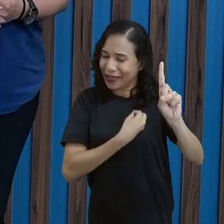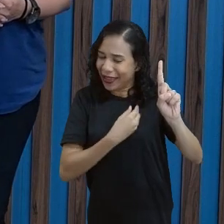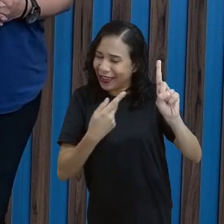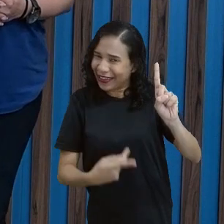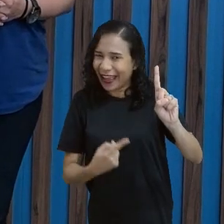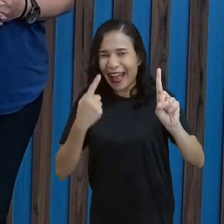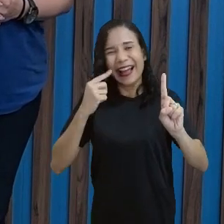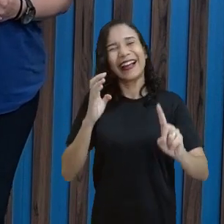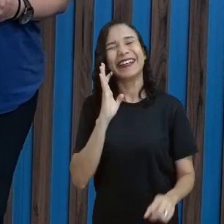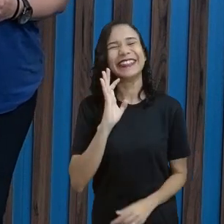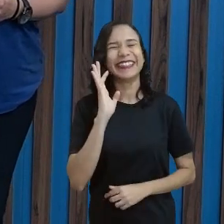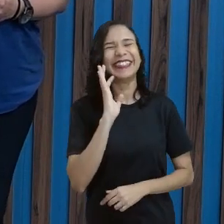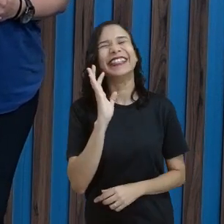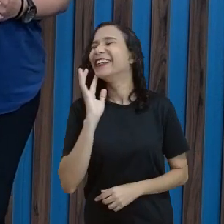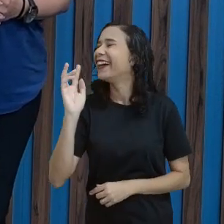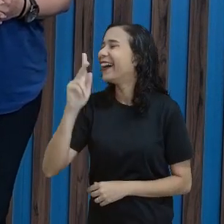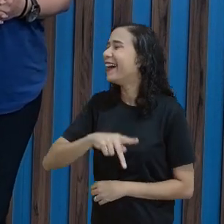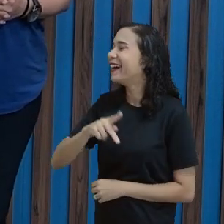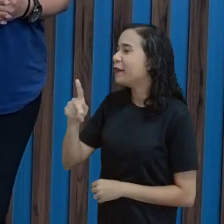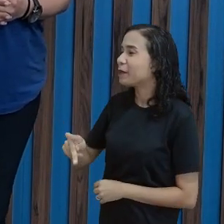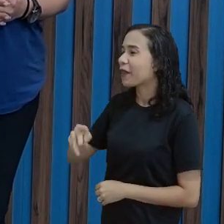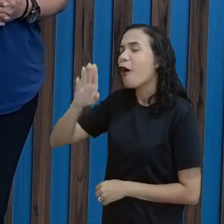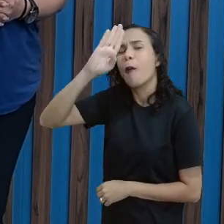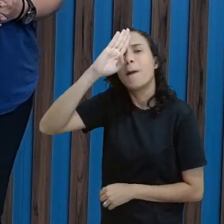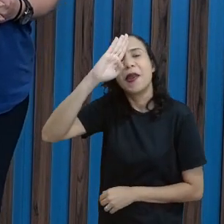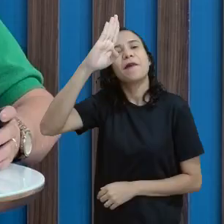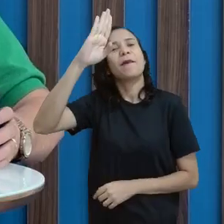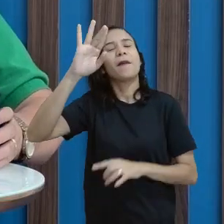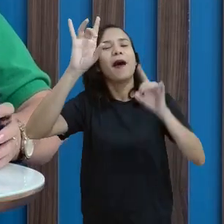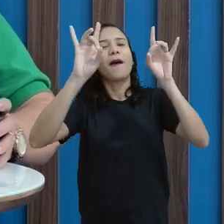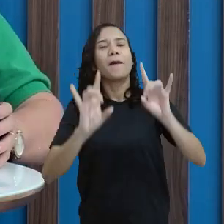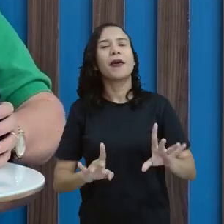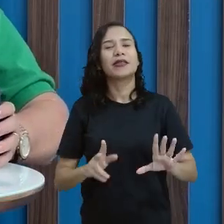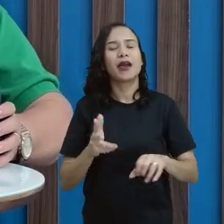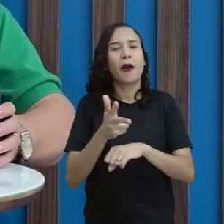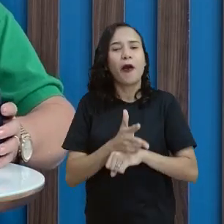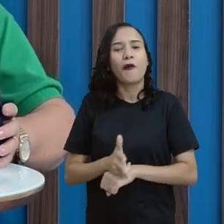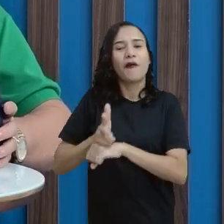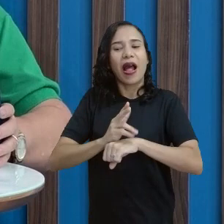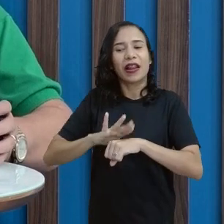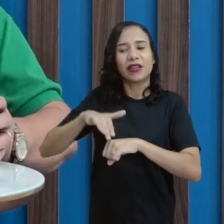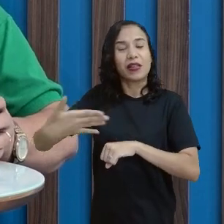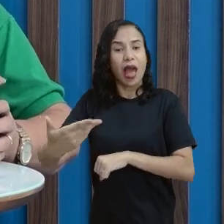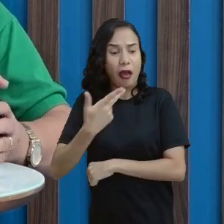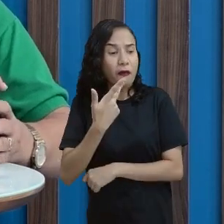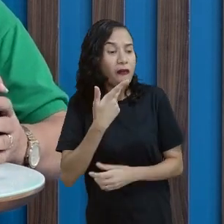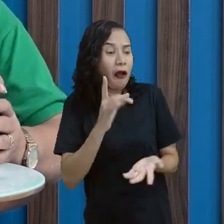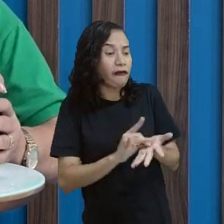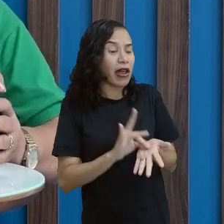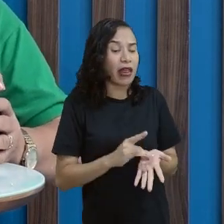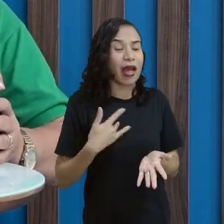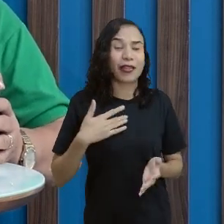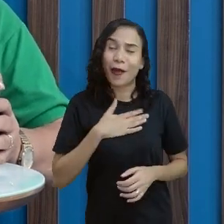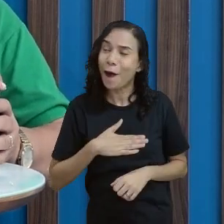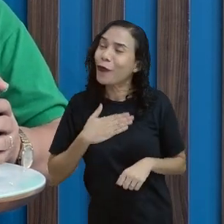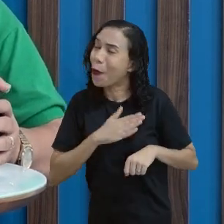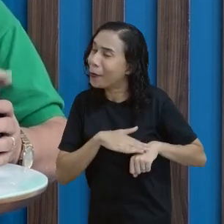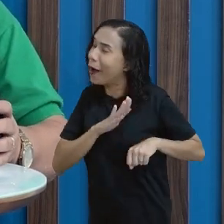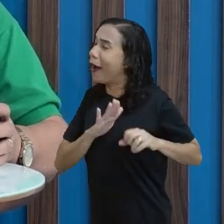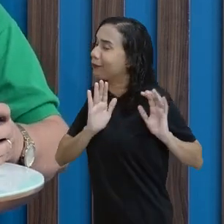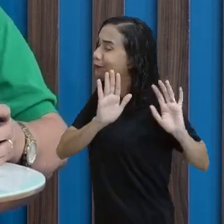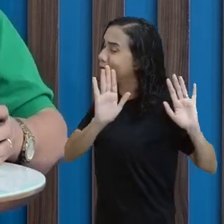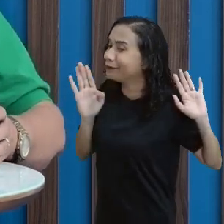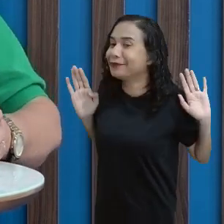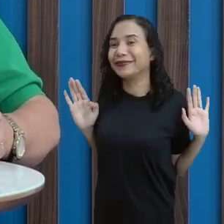Devinho? Tá vendo? É Professor o Isabel preferido, já trouxe. principalmente das nossas externas. Eu sou sincera, digo logo o que é que eu tô gostando mais, O viu, Carol? preferido